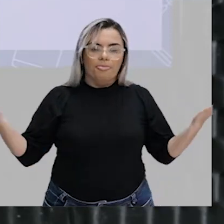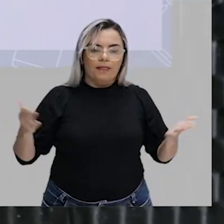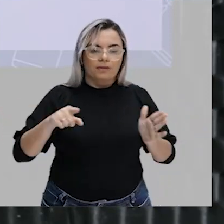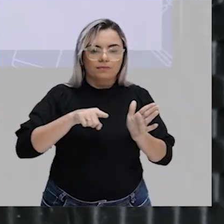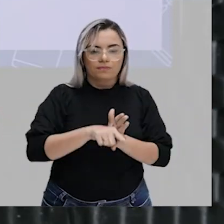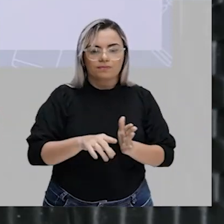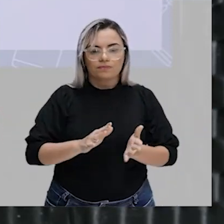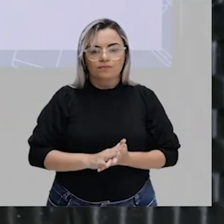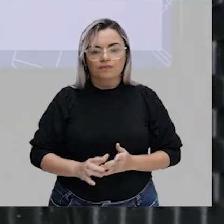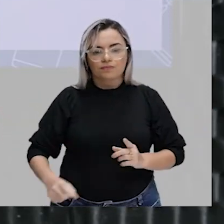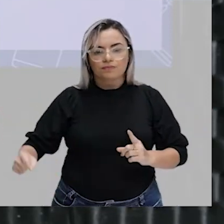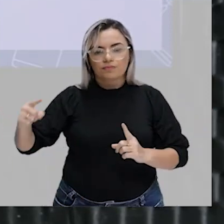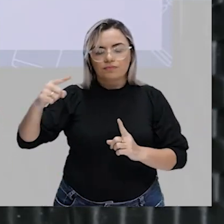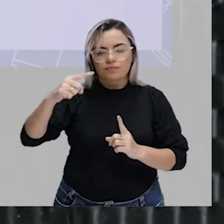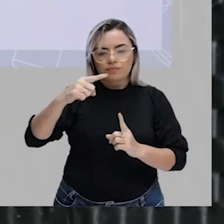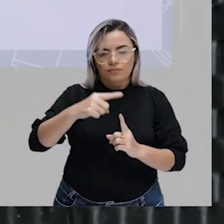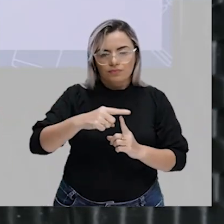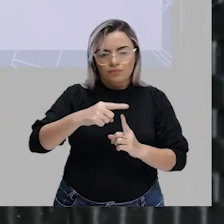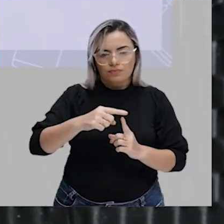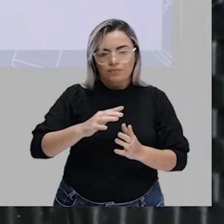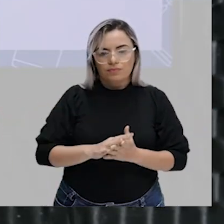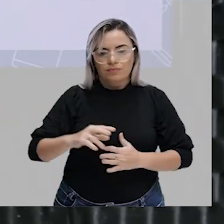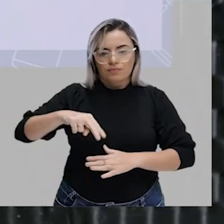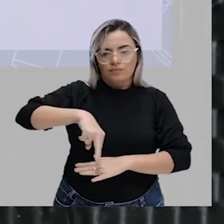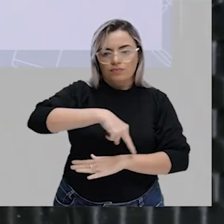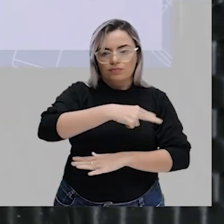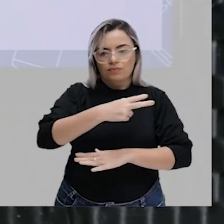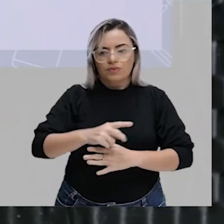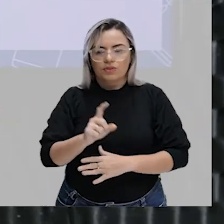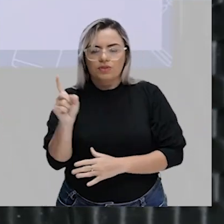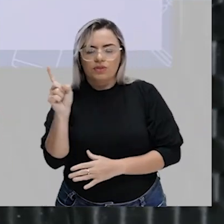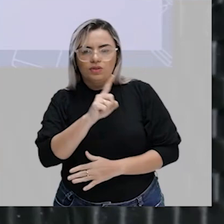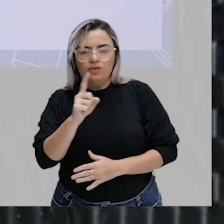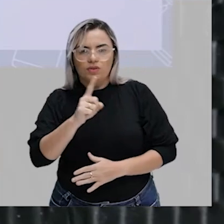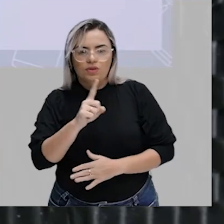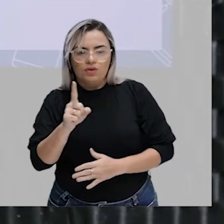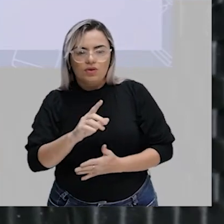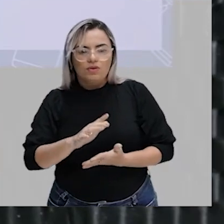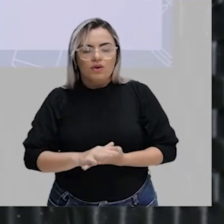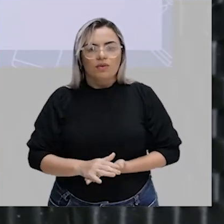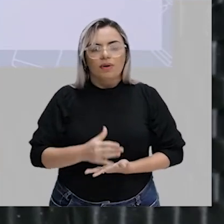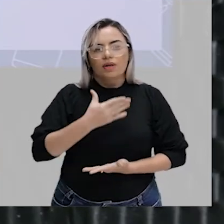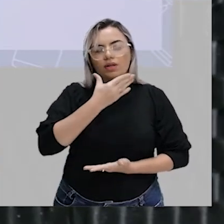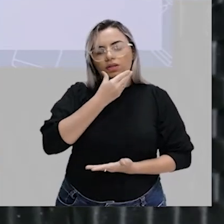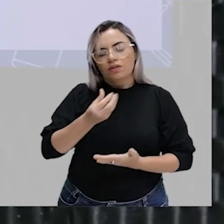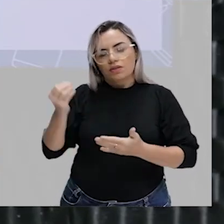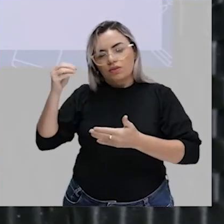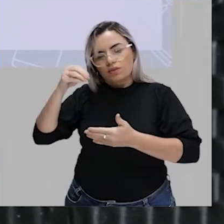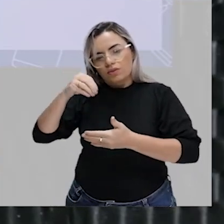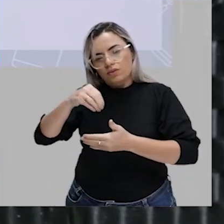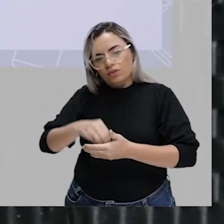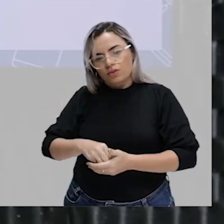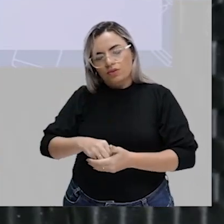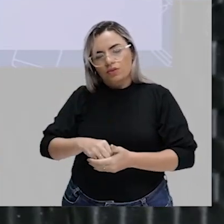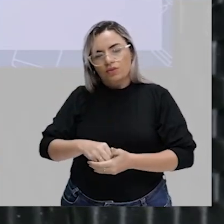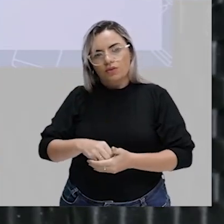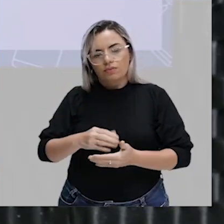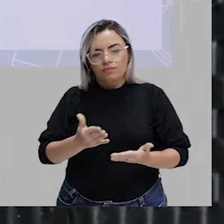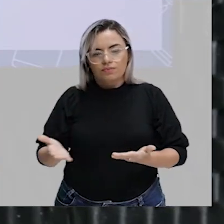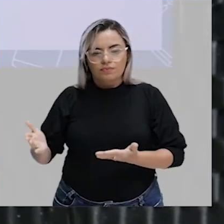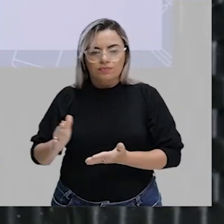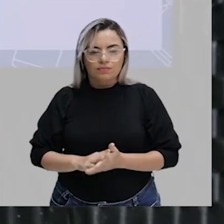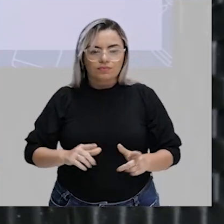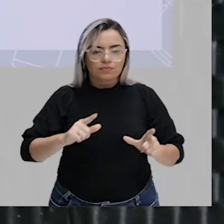das modalidades abaixo não faz parte da ginástica artística masculina? A barra fixa